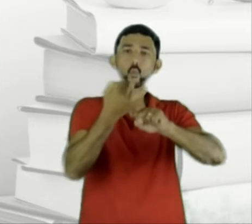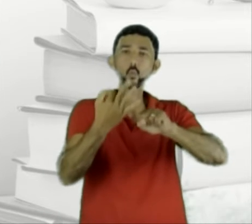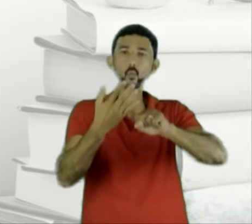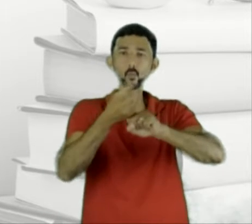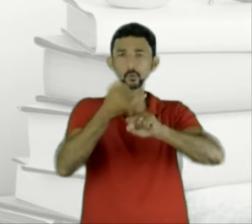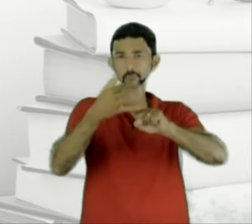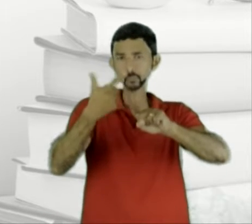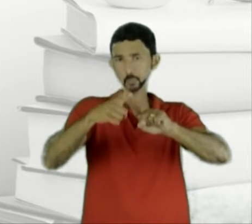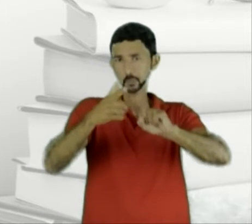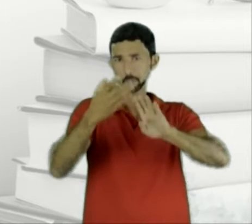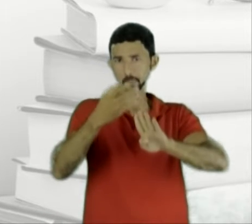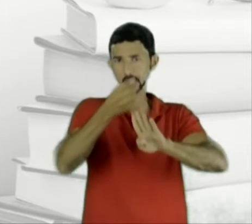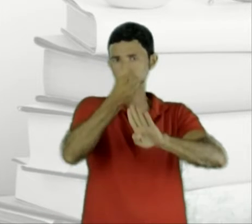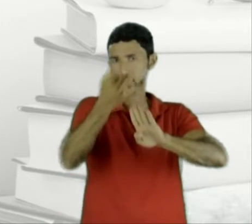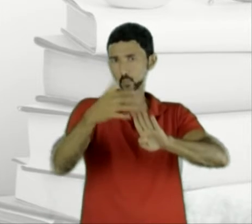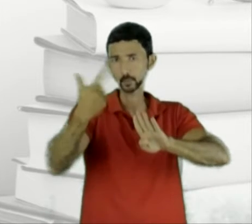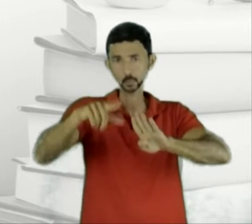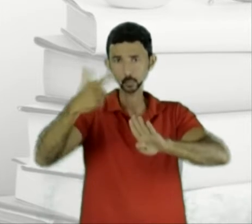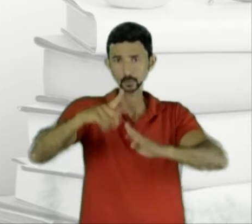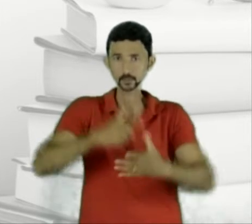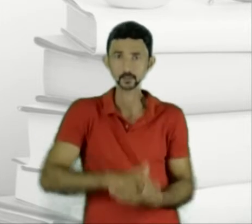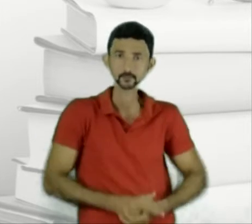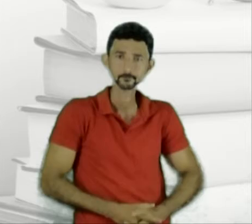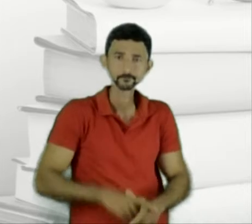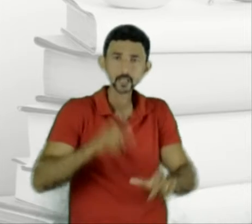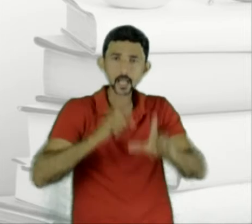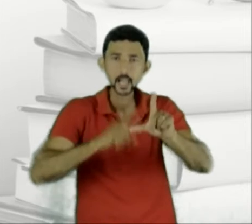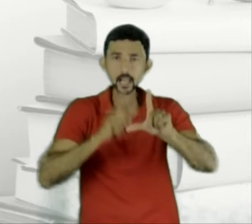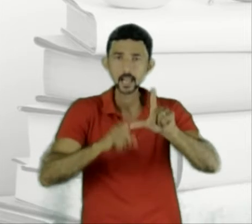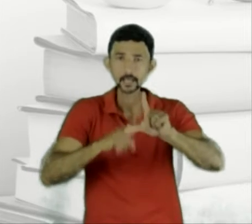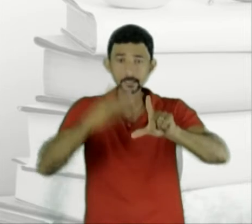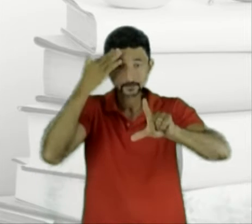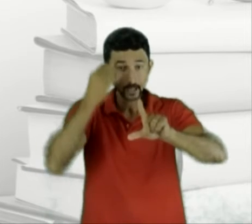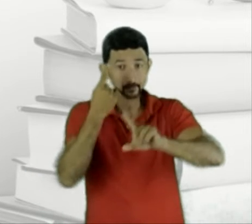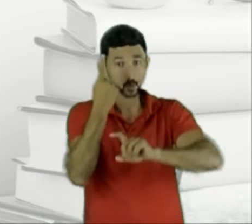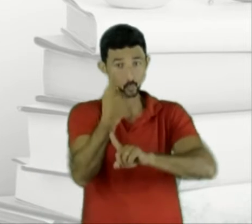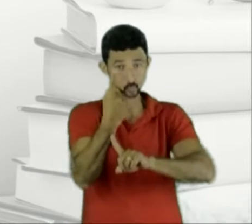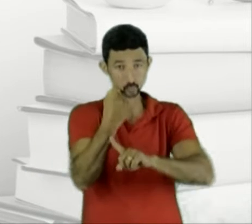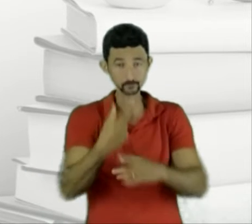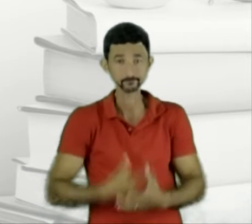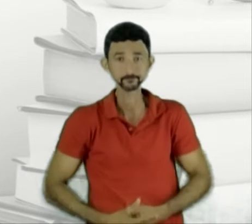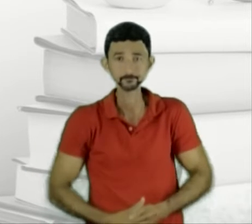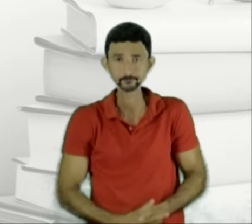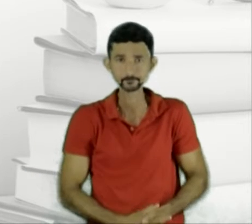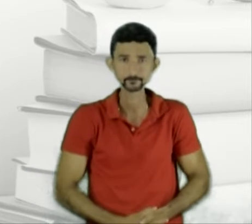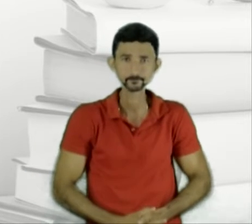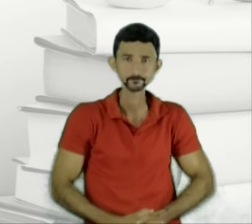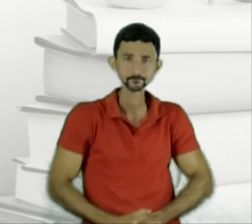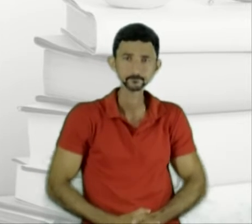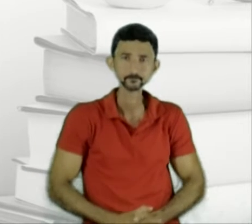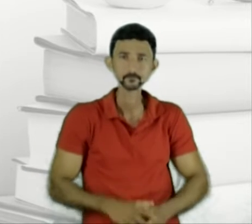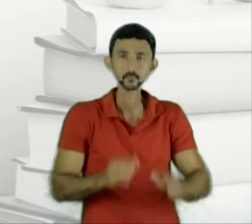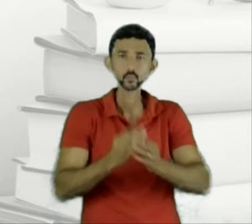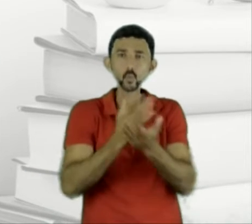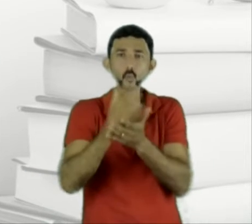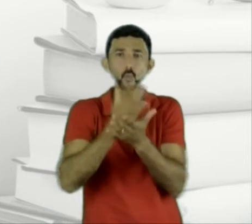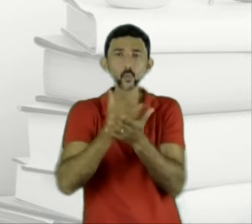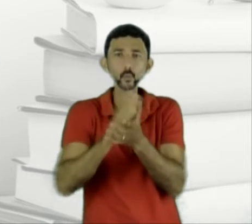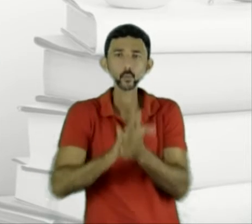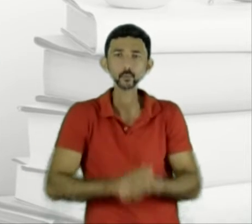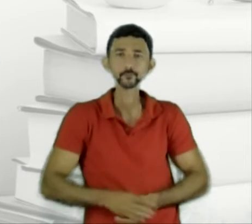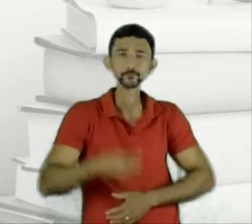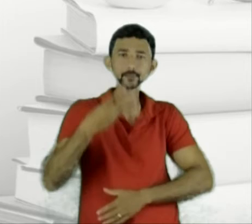parte literal, só aparece a parte literal, né? A gente sabe que é o 1. Então, a propriedade